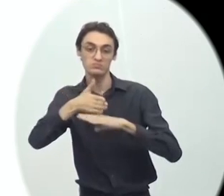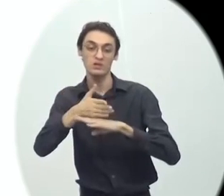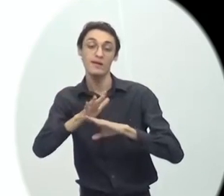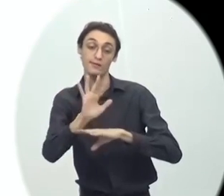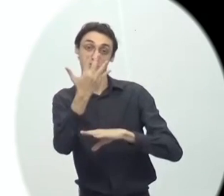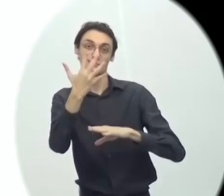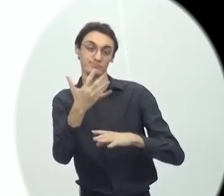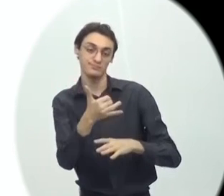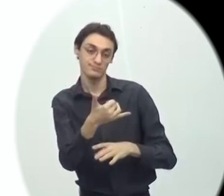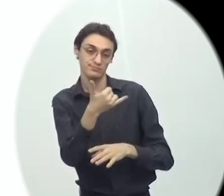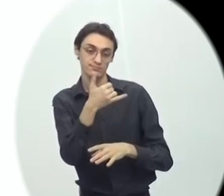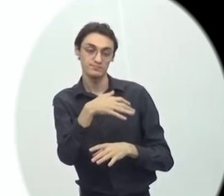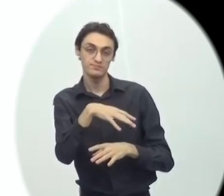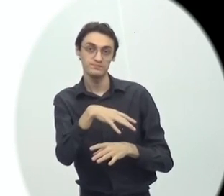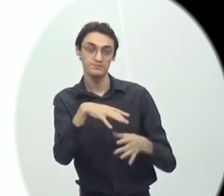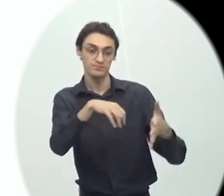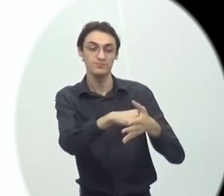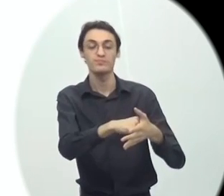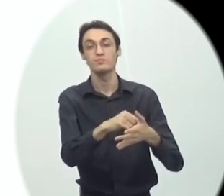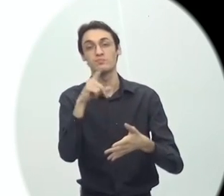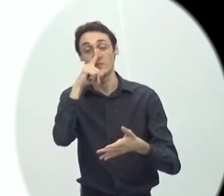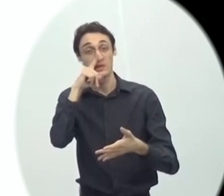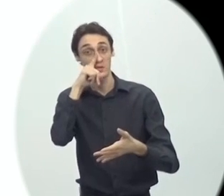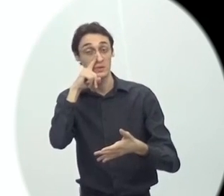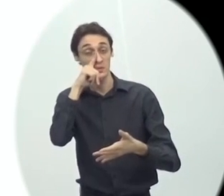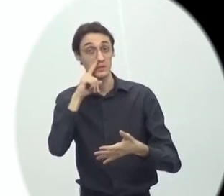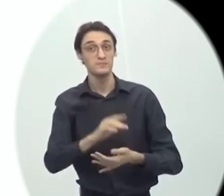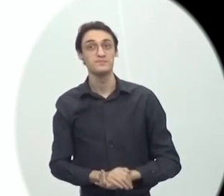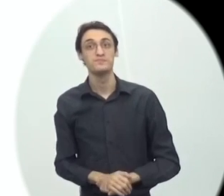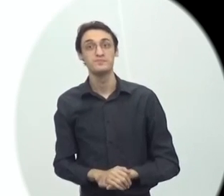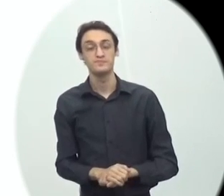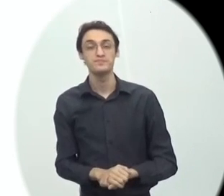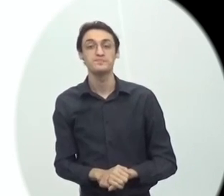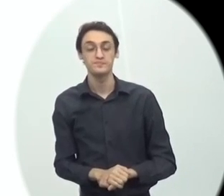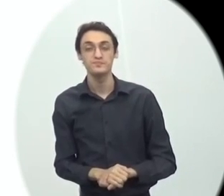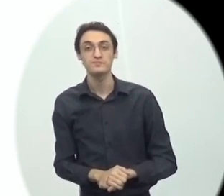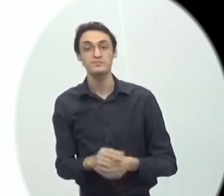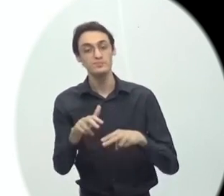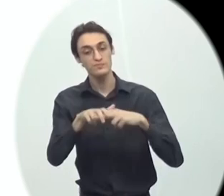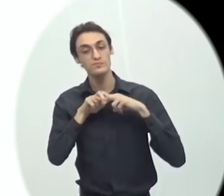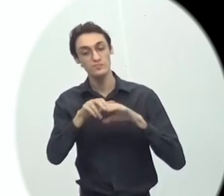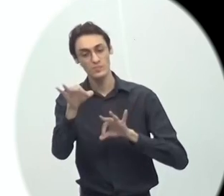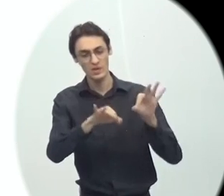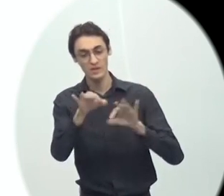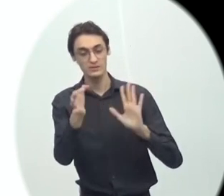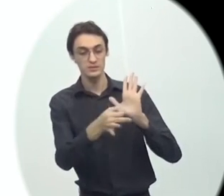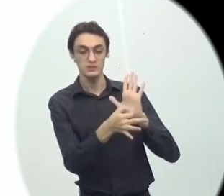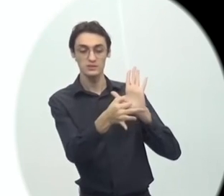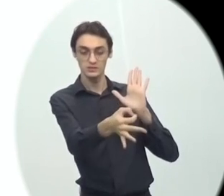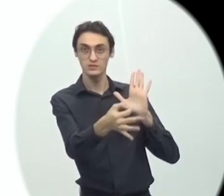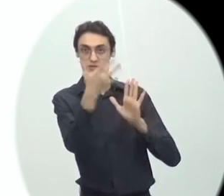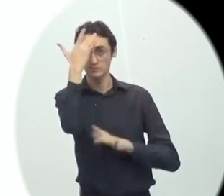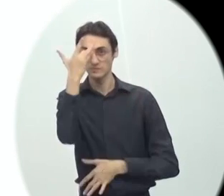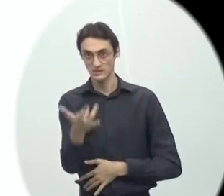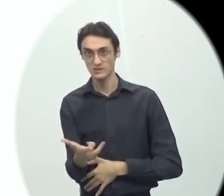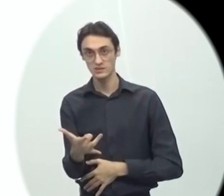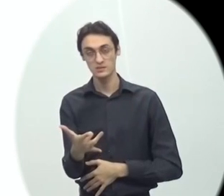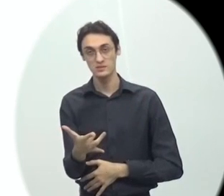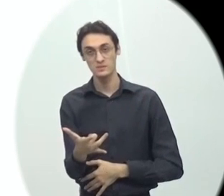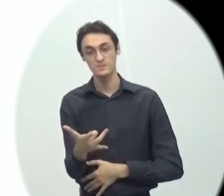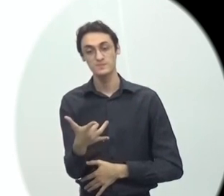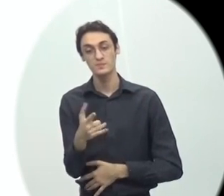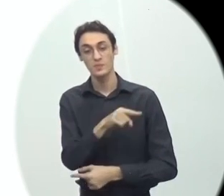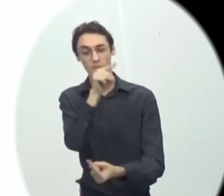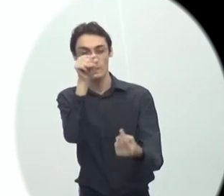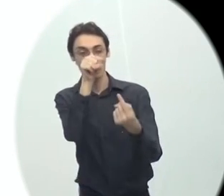para o pedestre. Então é uma situação que eu considero perigosa. Estou fazendo indicação amanhã para que o